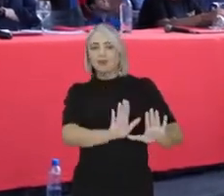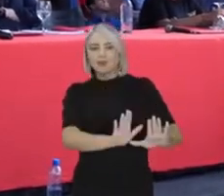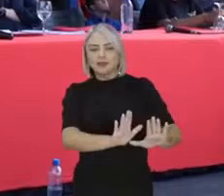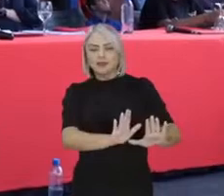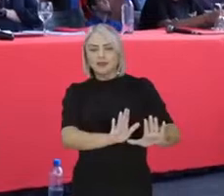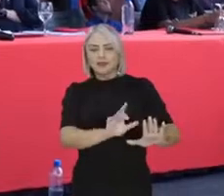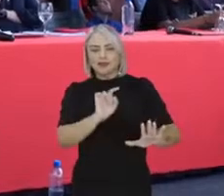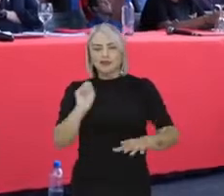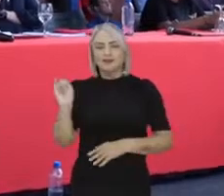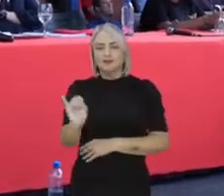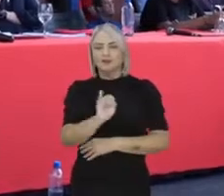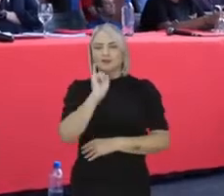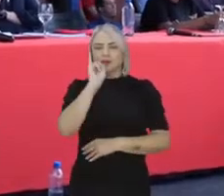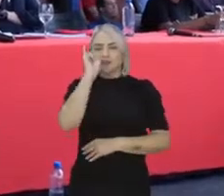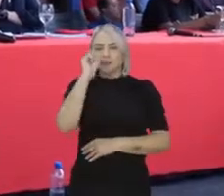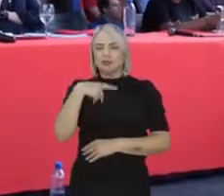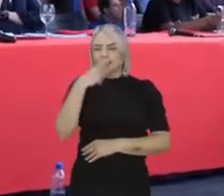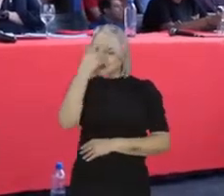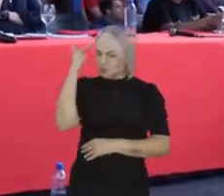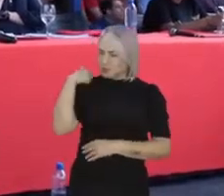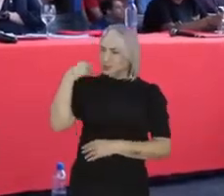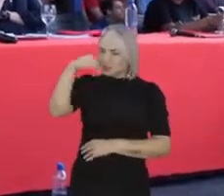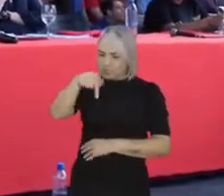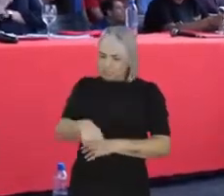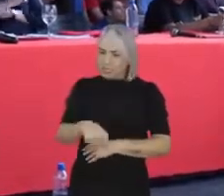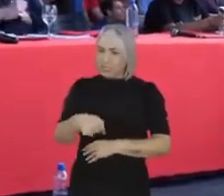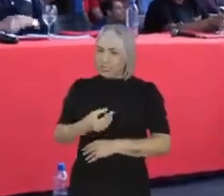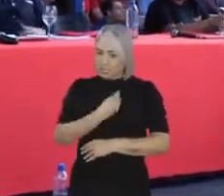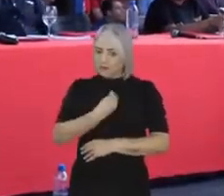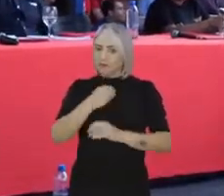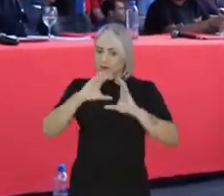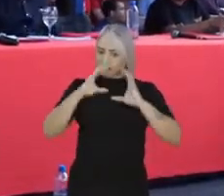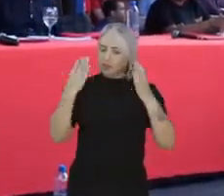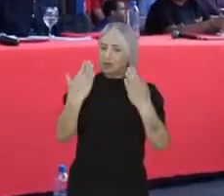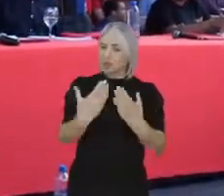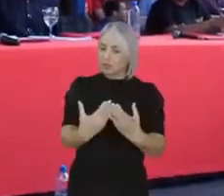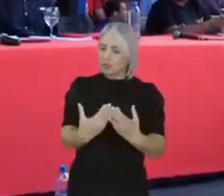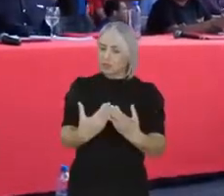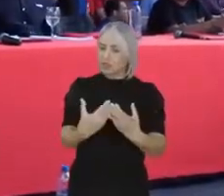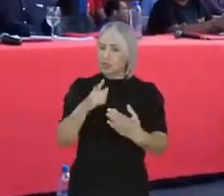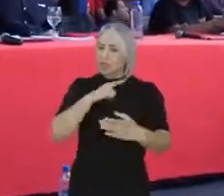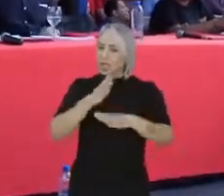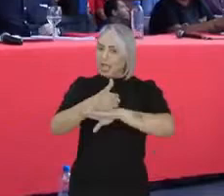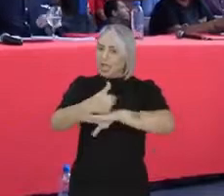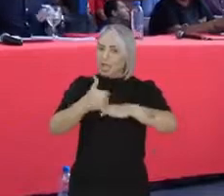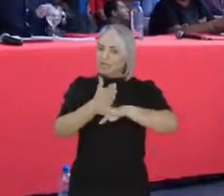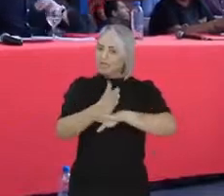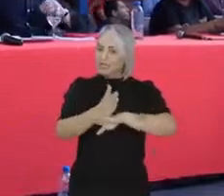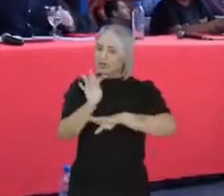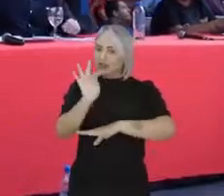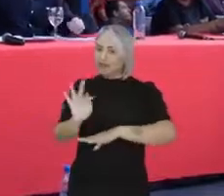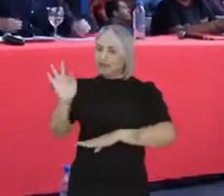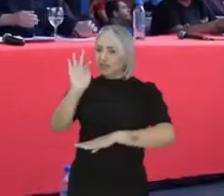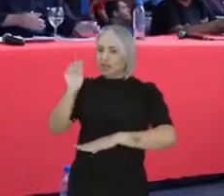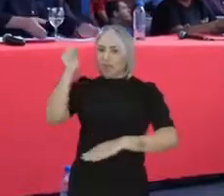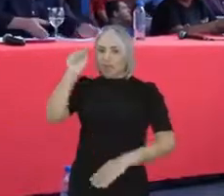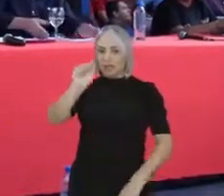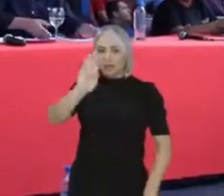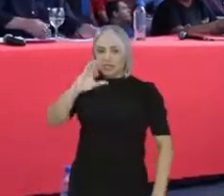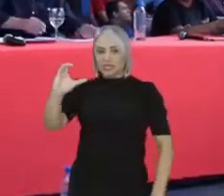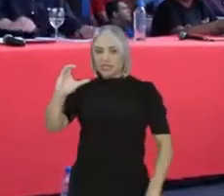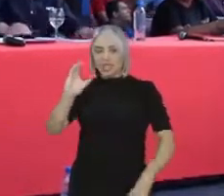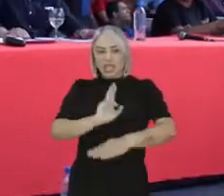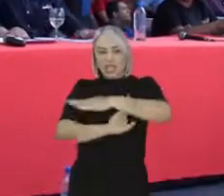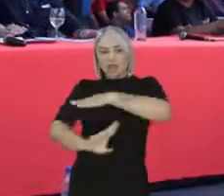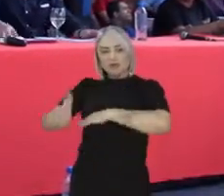importante as pessoas aqui, da comunidade, terem acesso à Federal do ABC, terem acesso à Universidade de São Paulo, terem